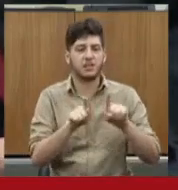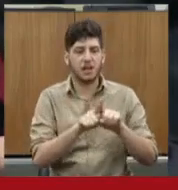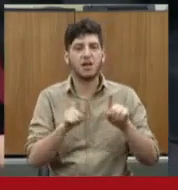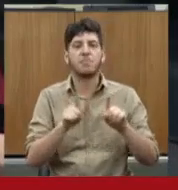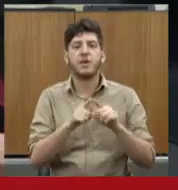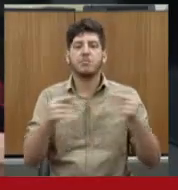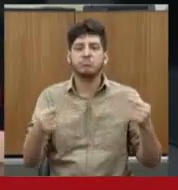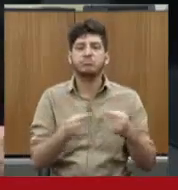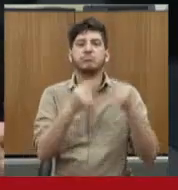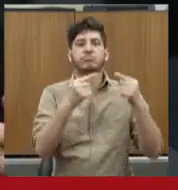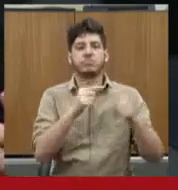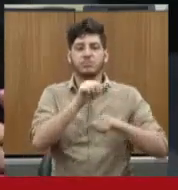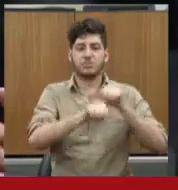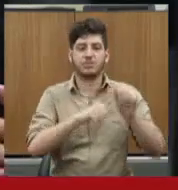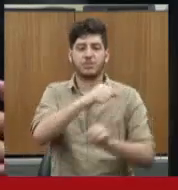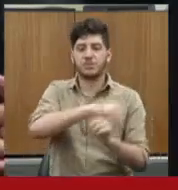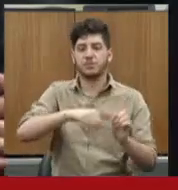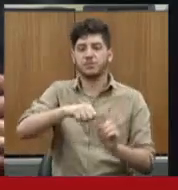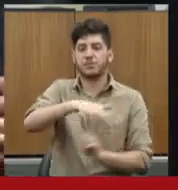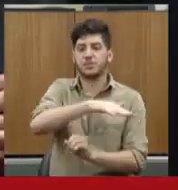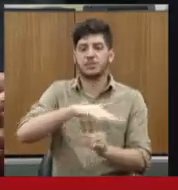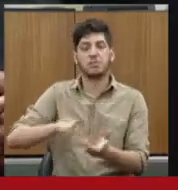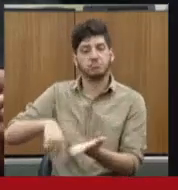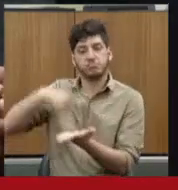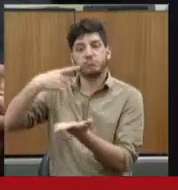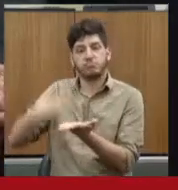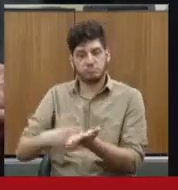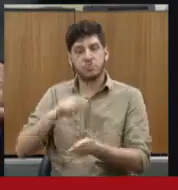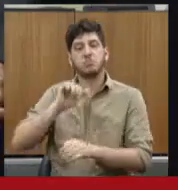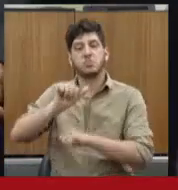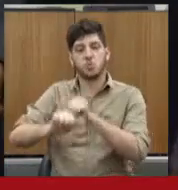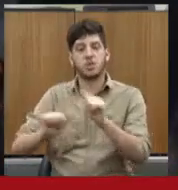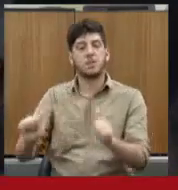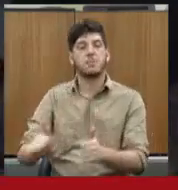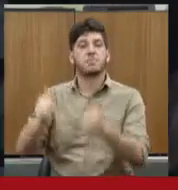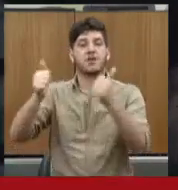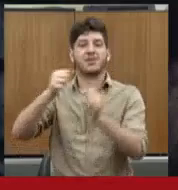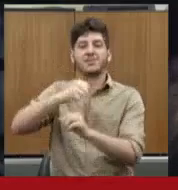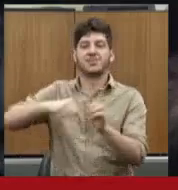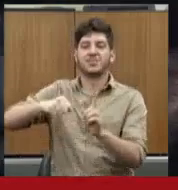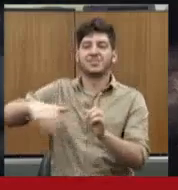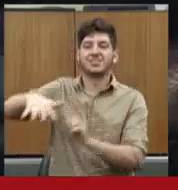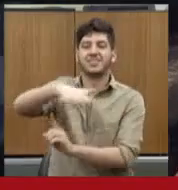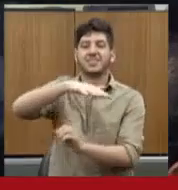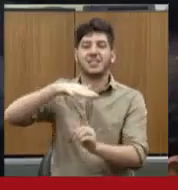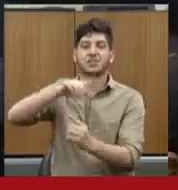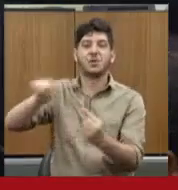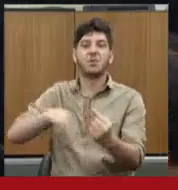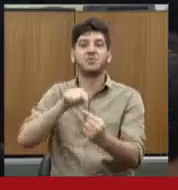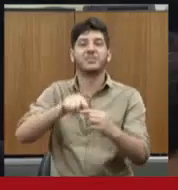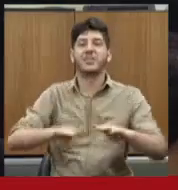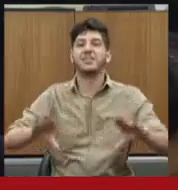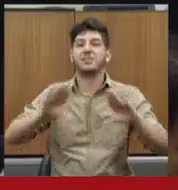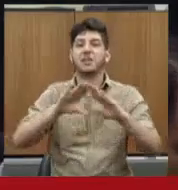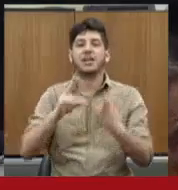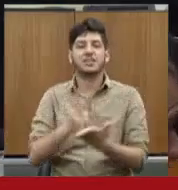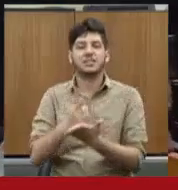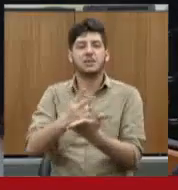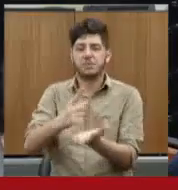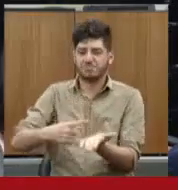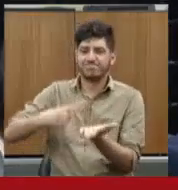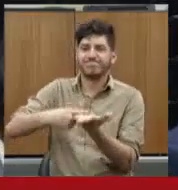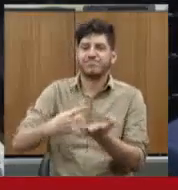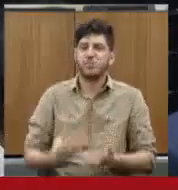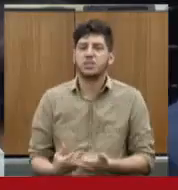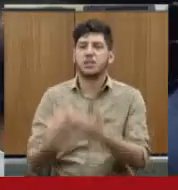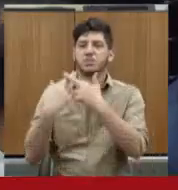e comprometidos com a construção de uma sociedade melhor, para que a Assembleia de Minas honre sempre essa tradição à medida